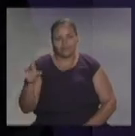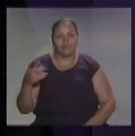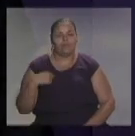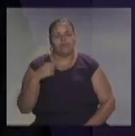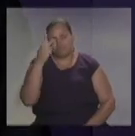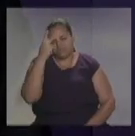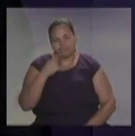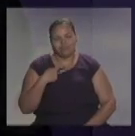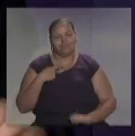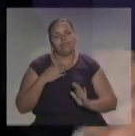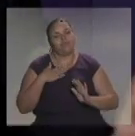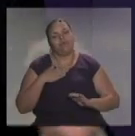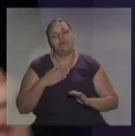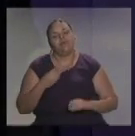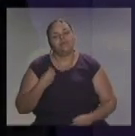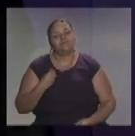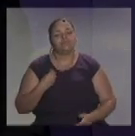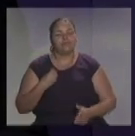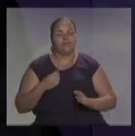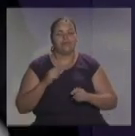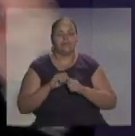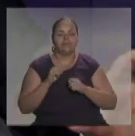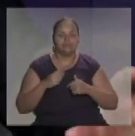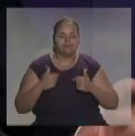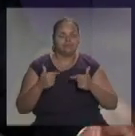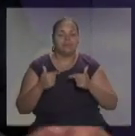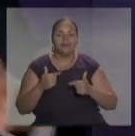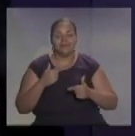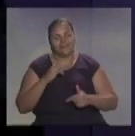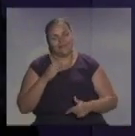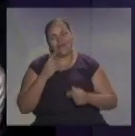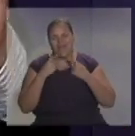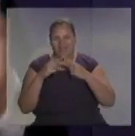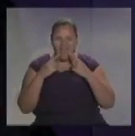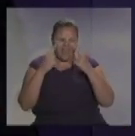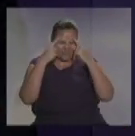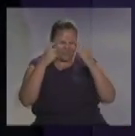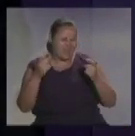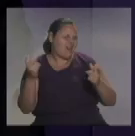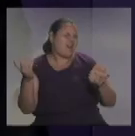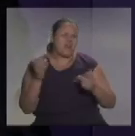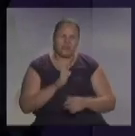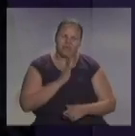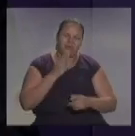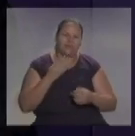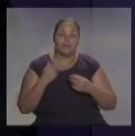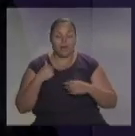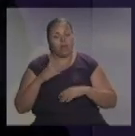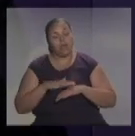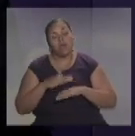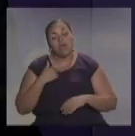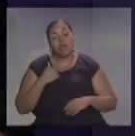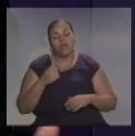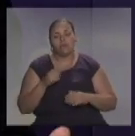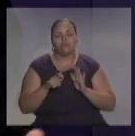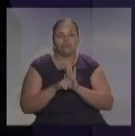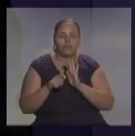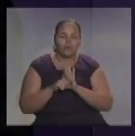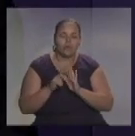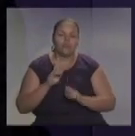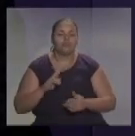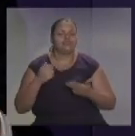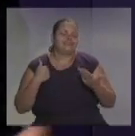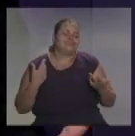um tem que fazer a sua parte. Não adianta o cidadão reclamar da violência se ele, de uma forma ou de outra, fomenta essa violência com o uso de drogas